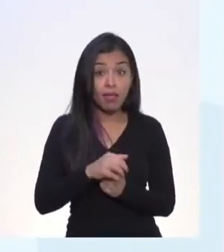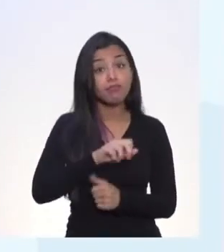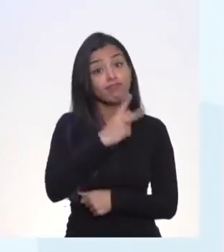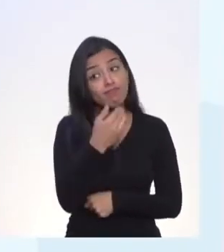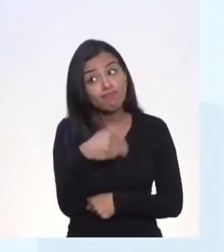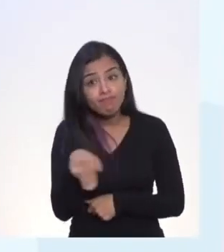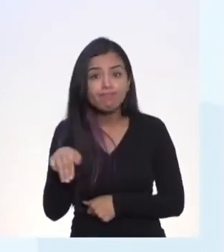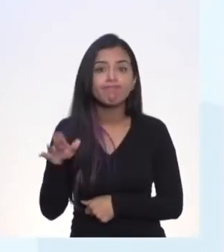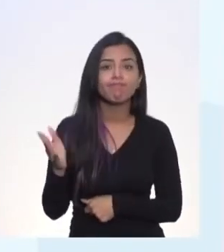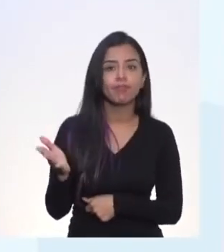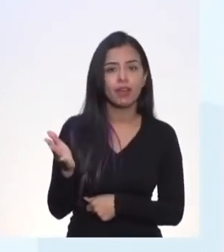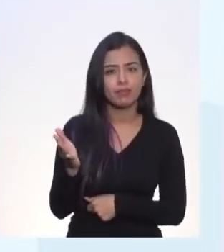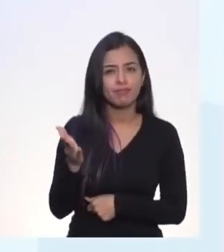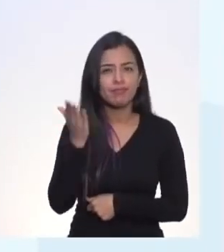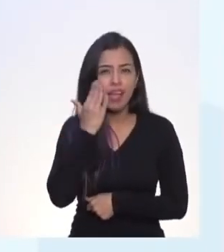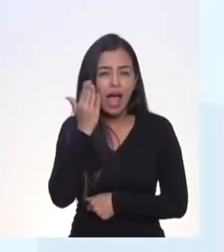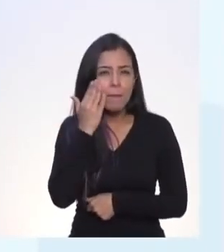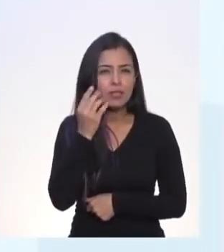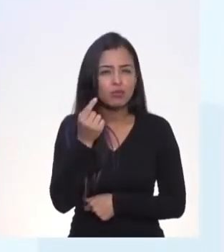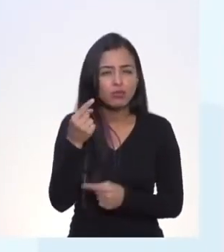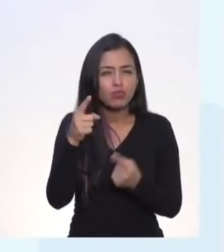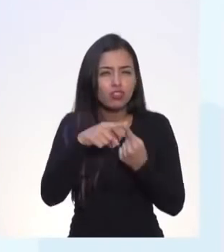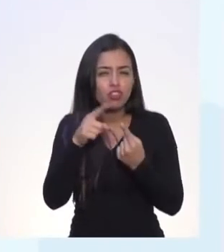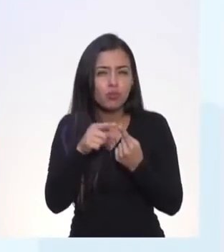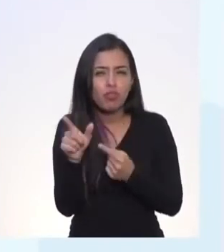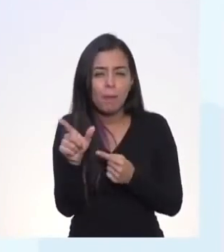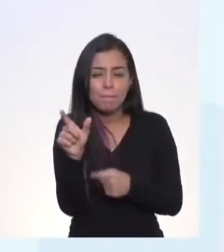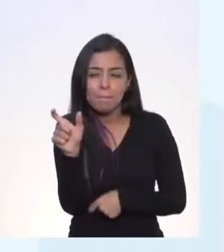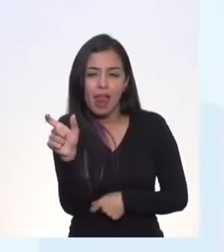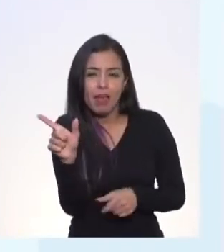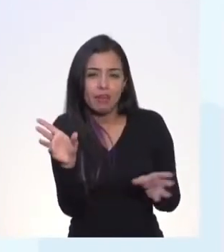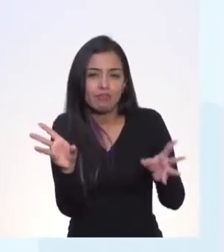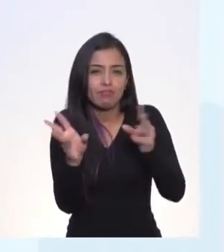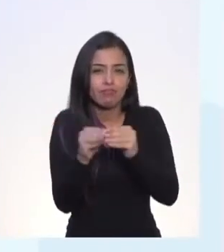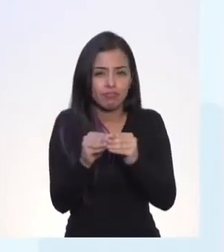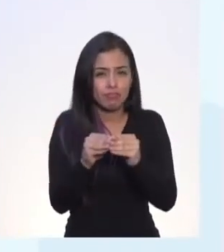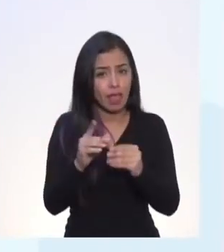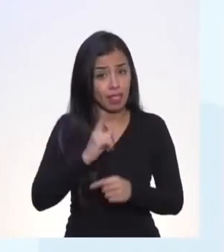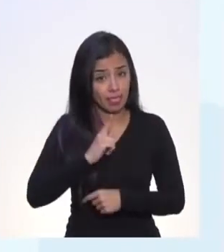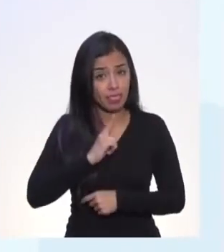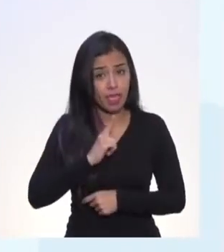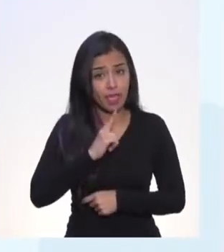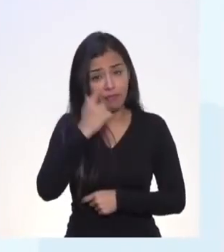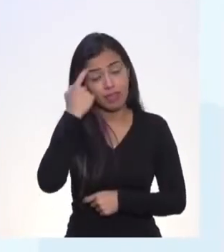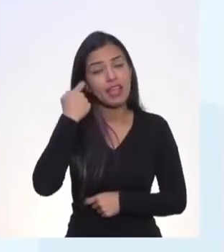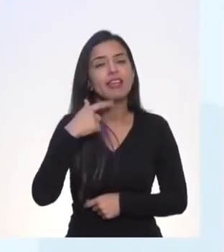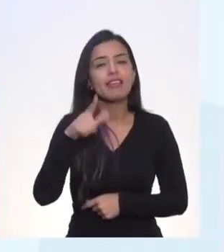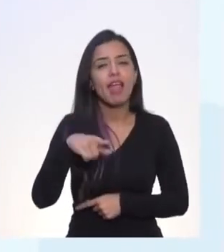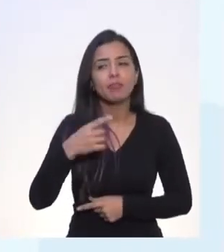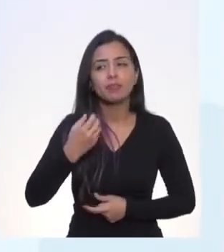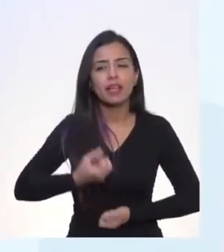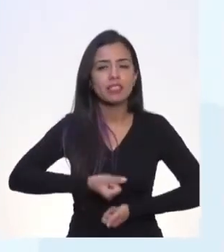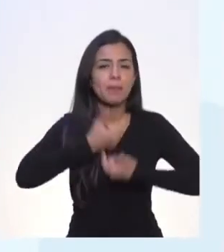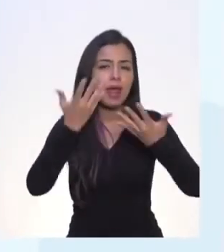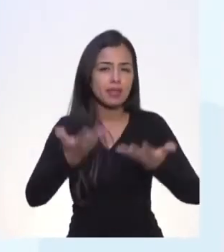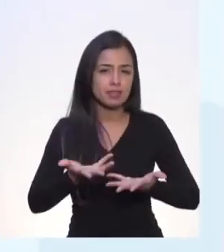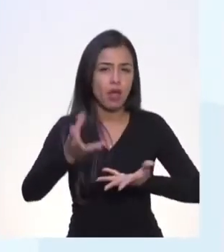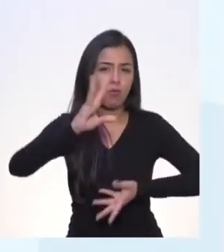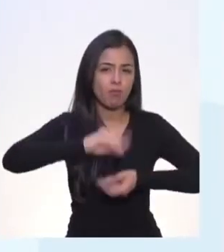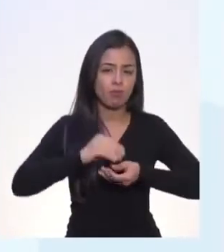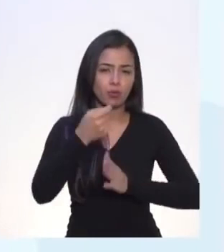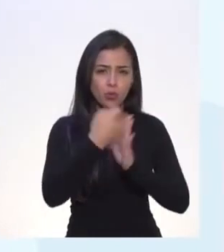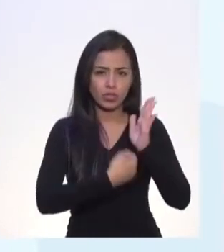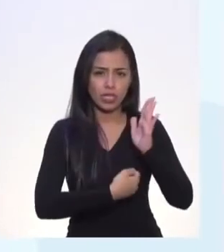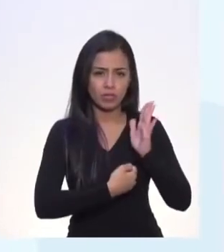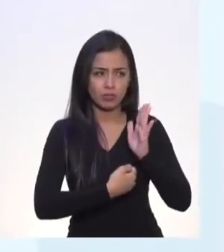então, então, se houve esses tipos de palavras que apareceram, na verdade, tipos de expressões apareceram ali no texto. Então,